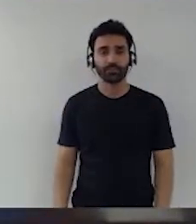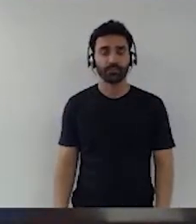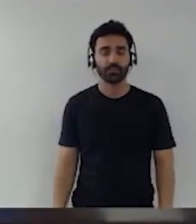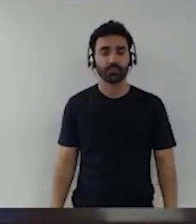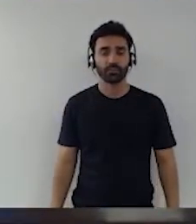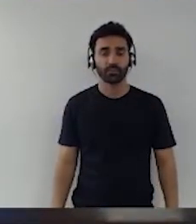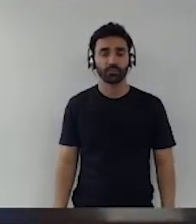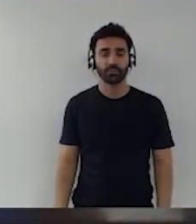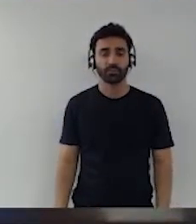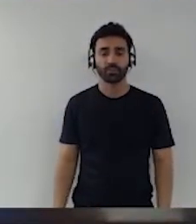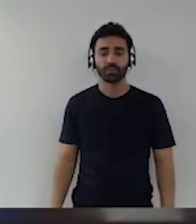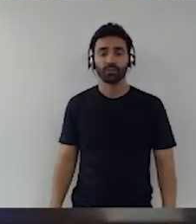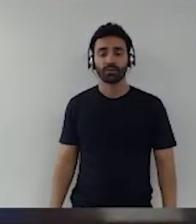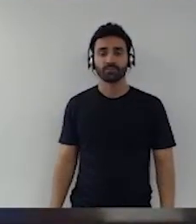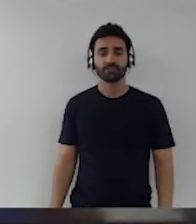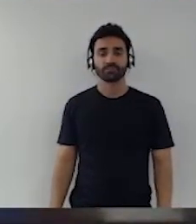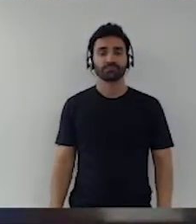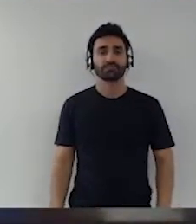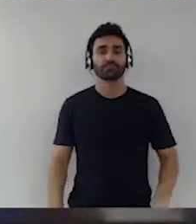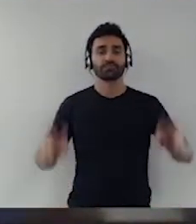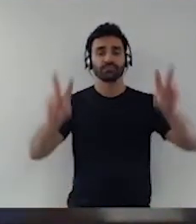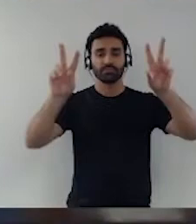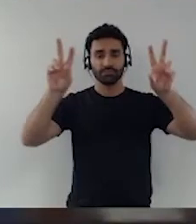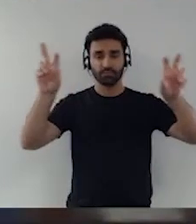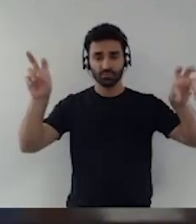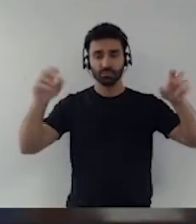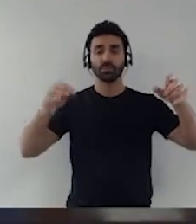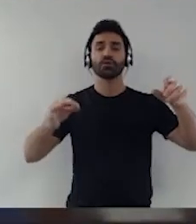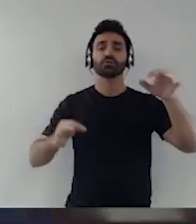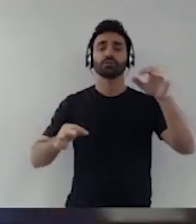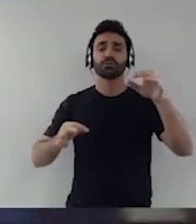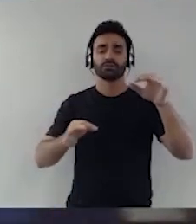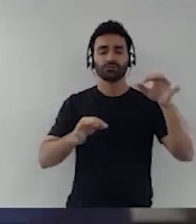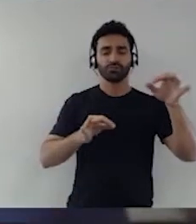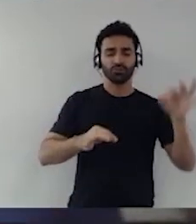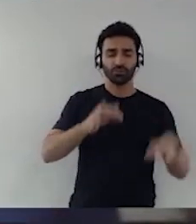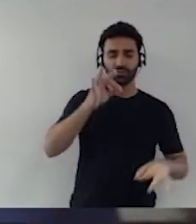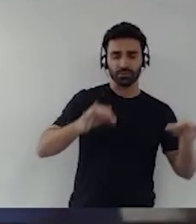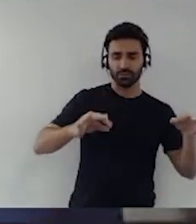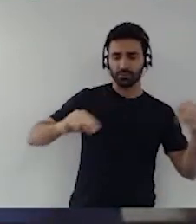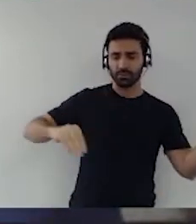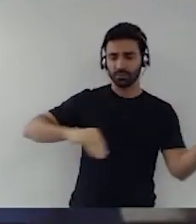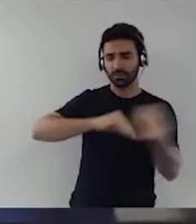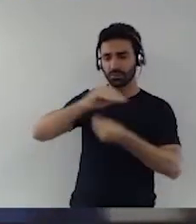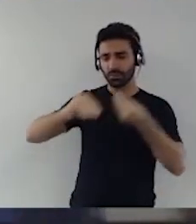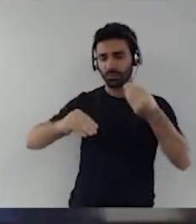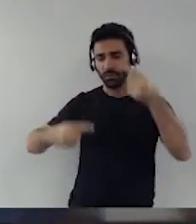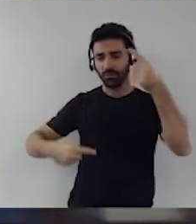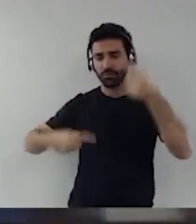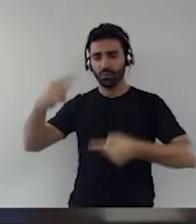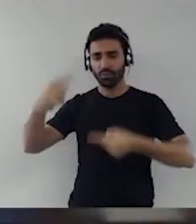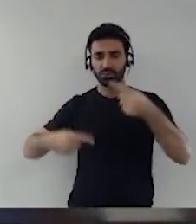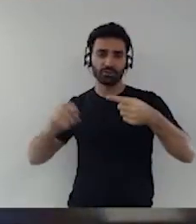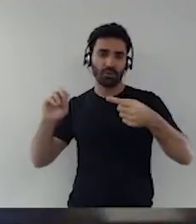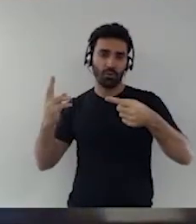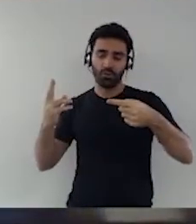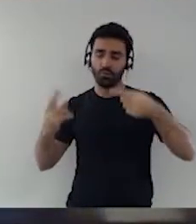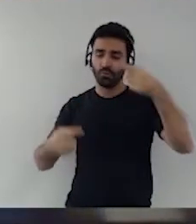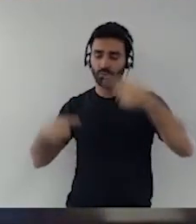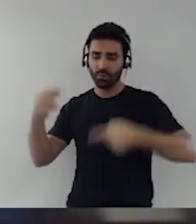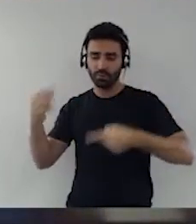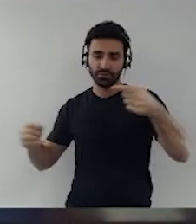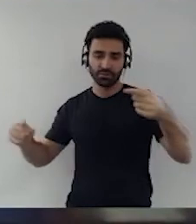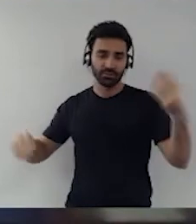que nós podemos assim denominar como politização do jurídico e judicialização do jurídico, é preciso